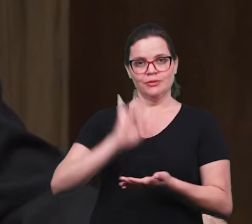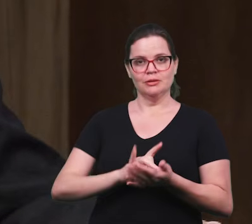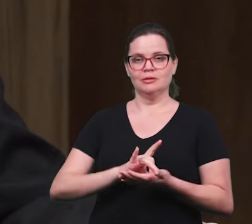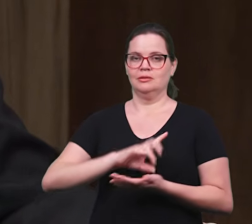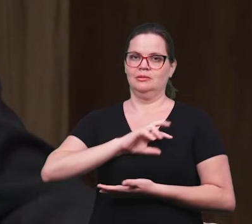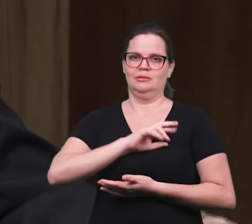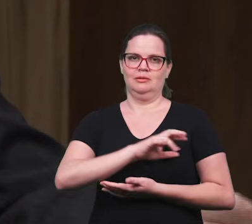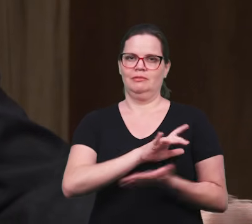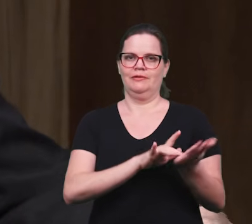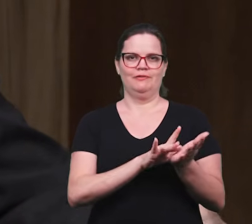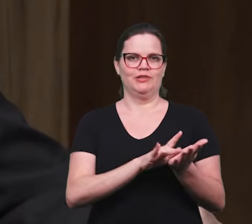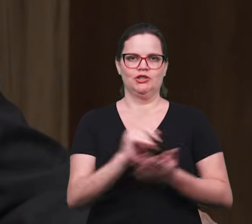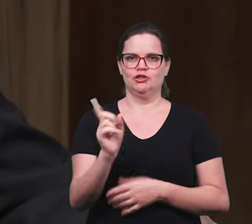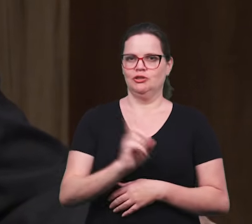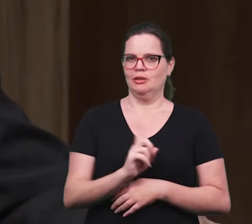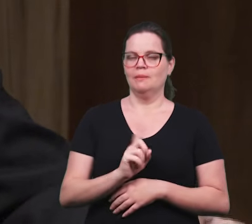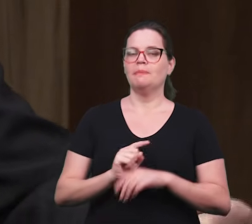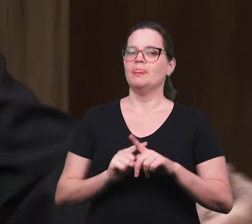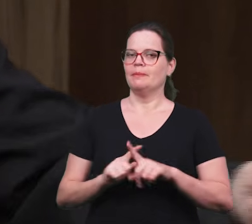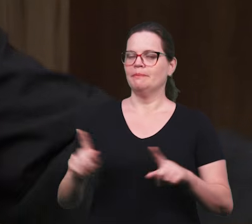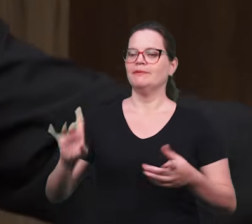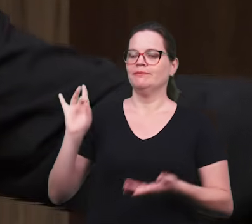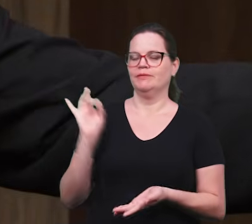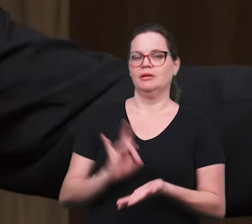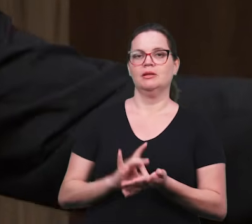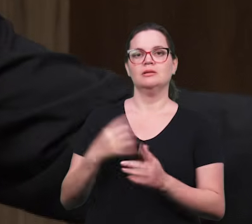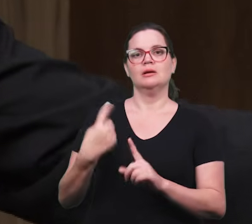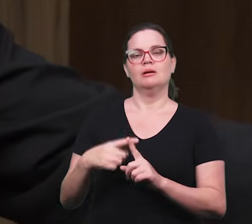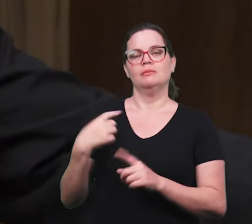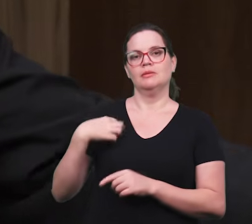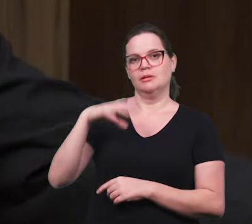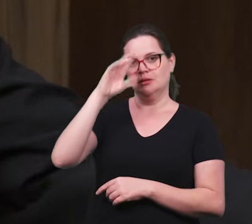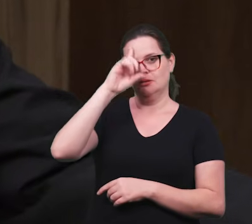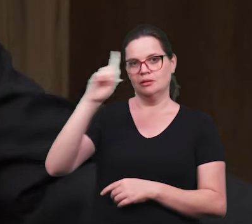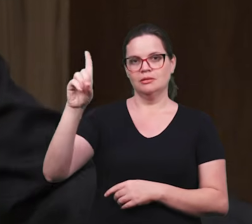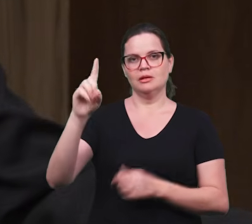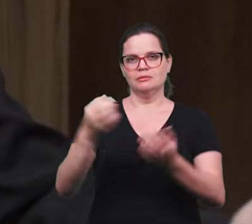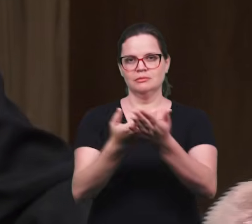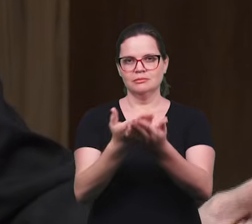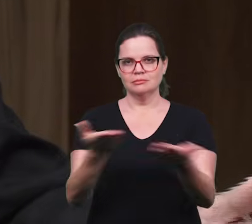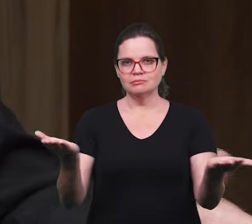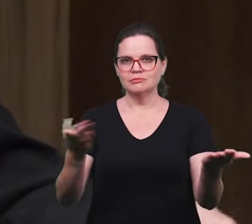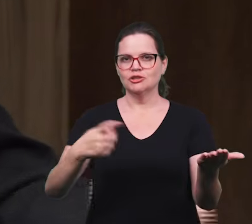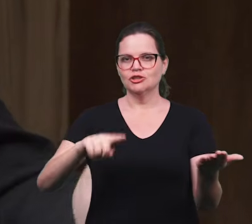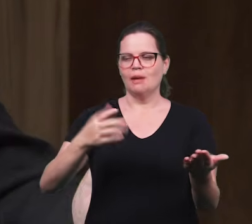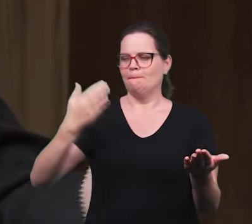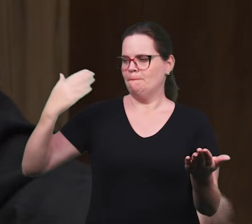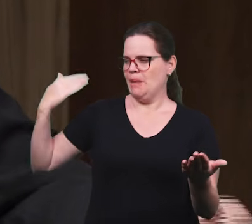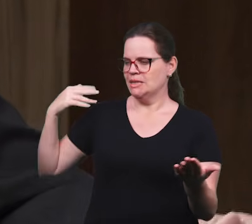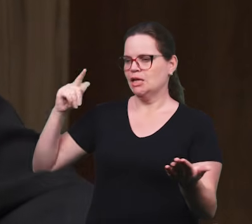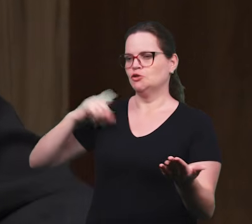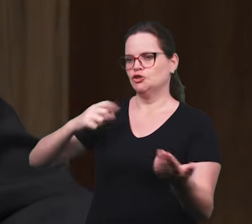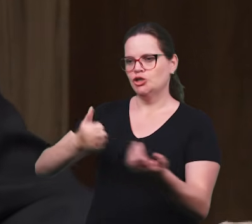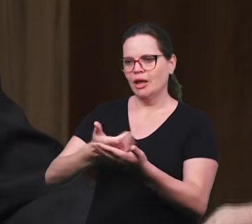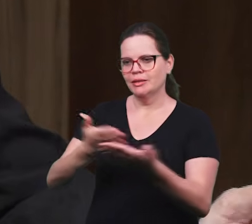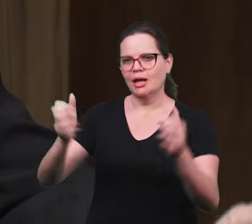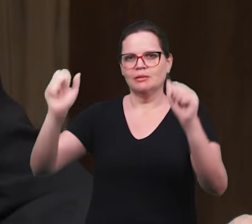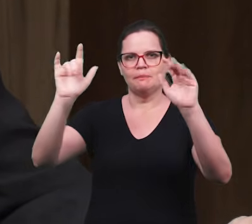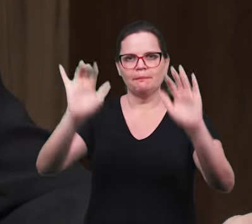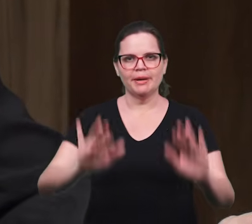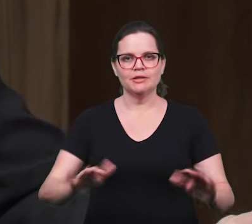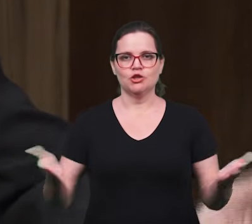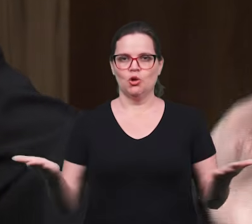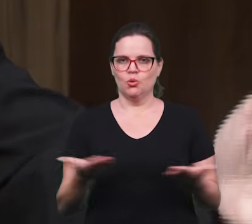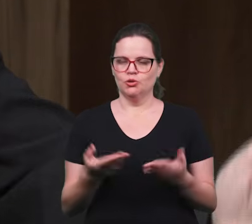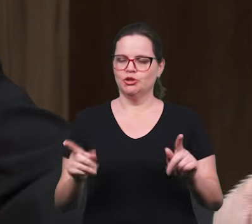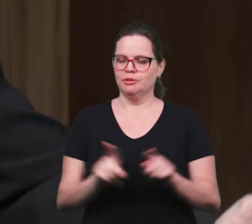aparente, essa fé que o Senhor deu já a servos no passado e que ela está conosco, essa